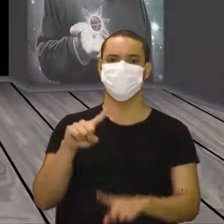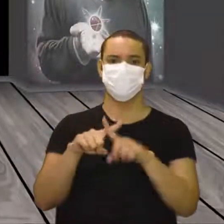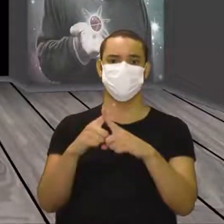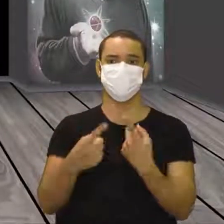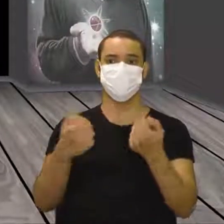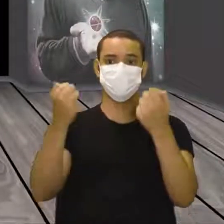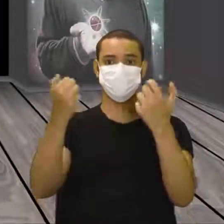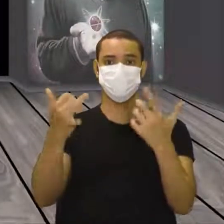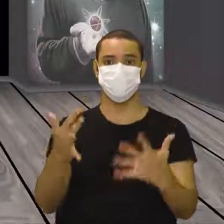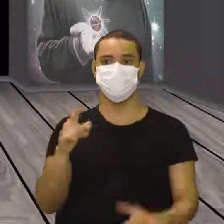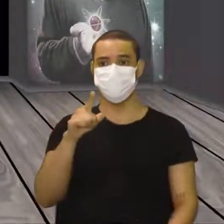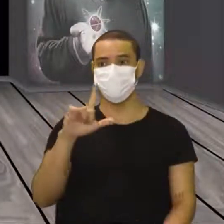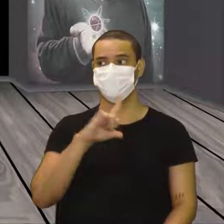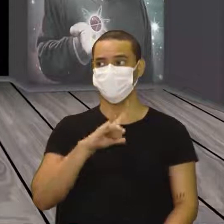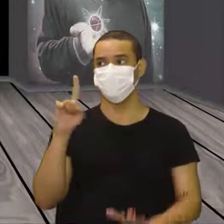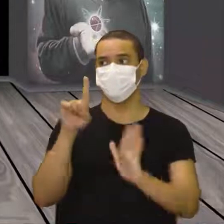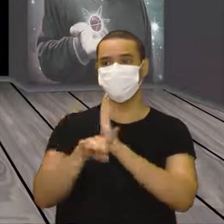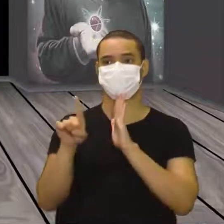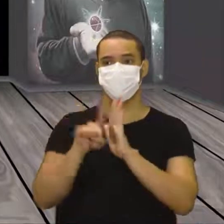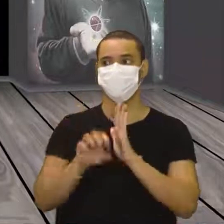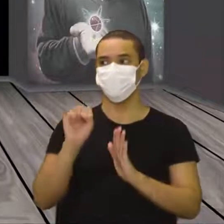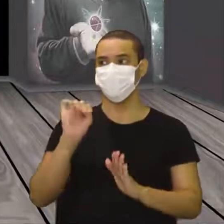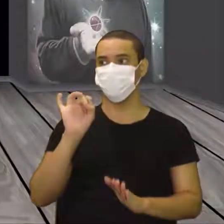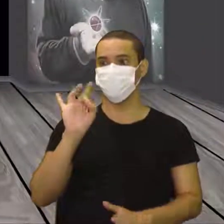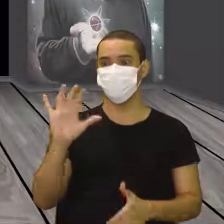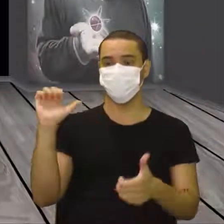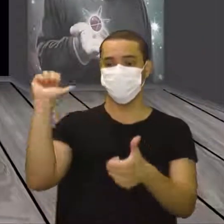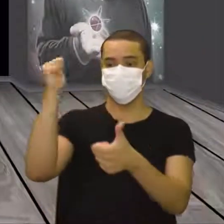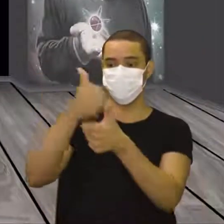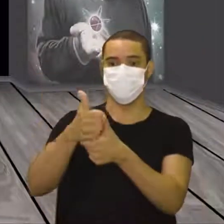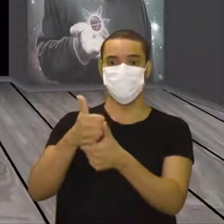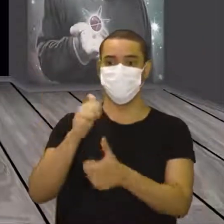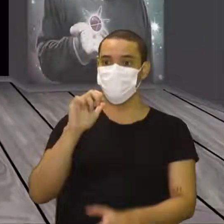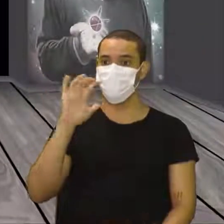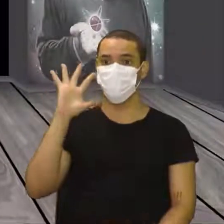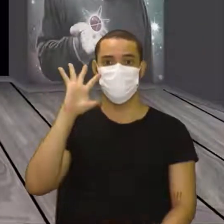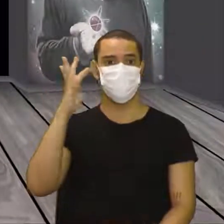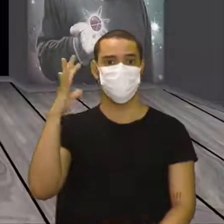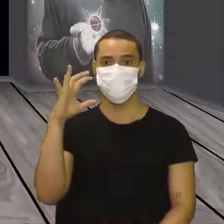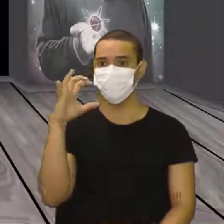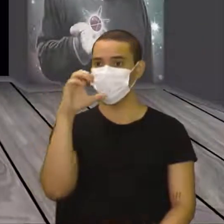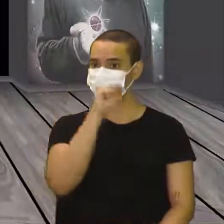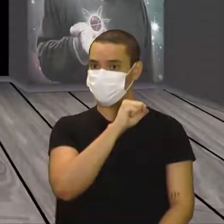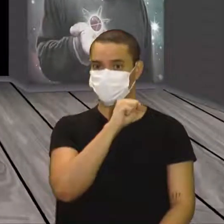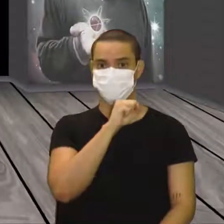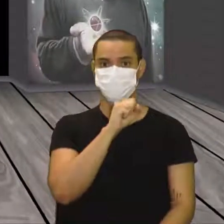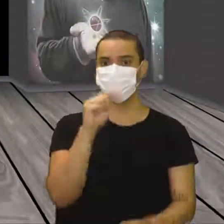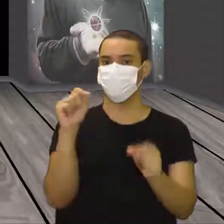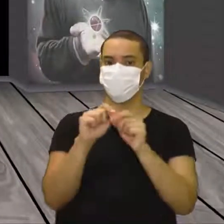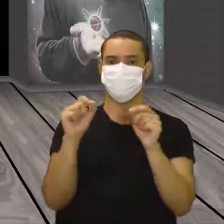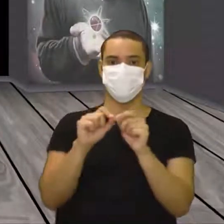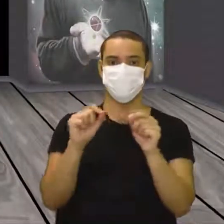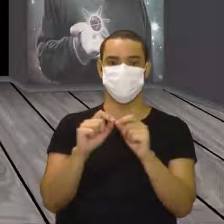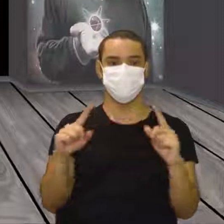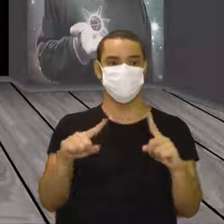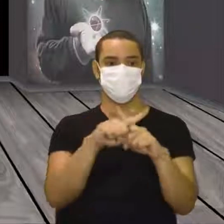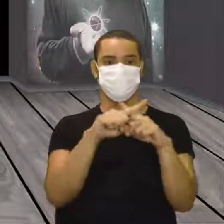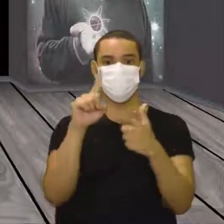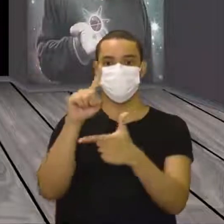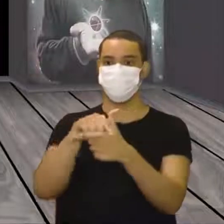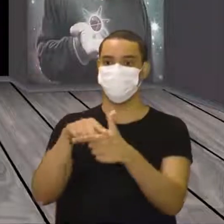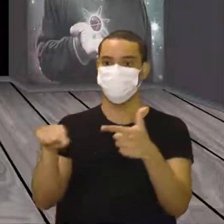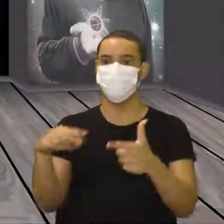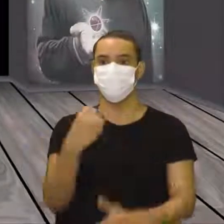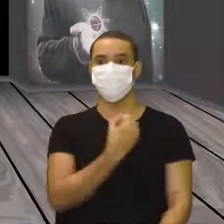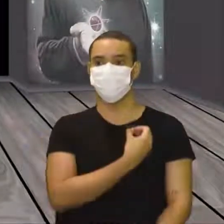vocês, são questões que você só substitui e resolve. Vocês sabem fazer multiplicação e divisão, tudo certinho, números pequenos,